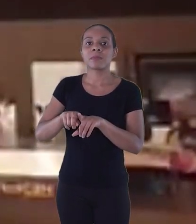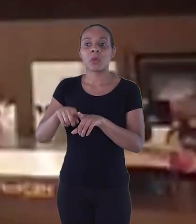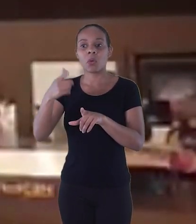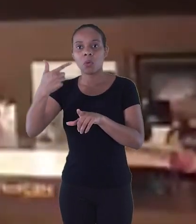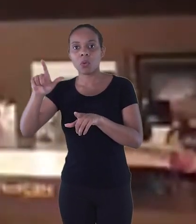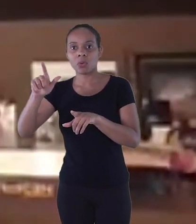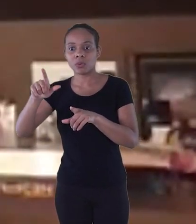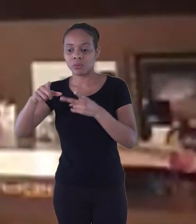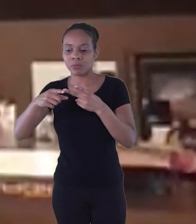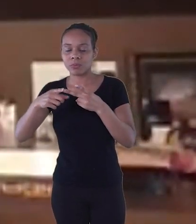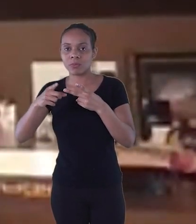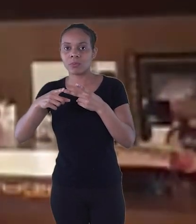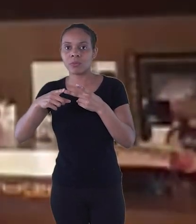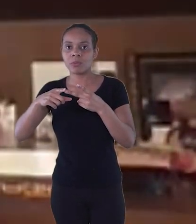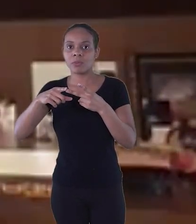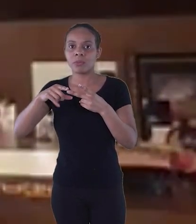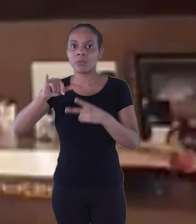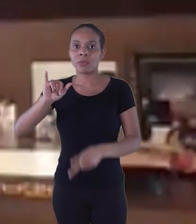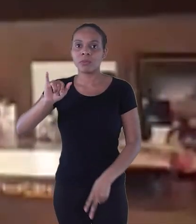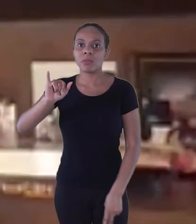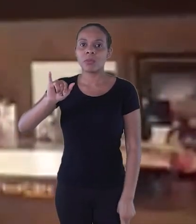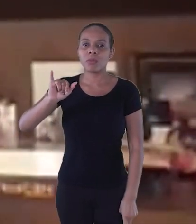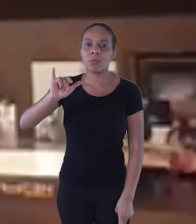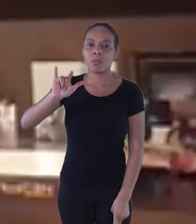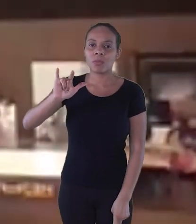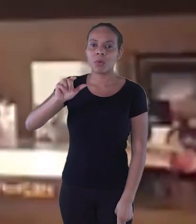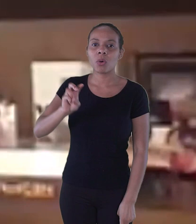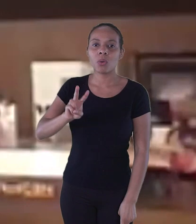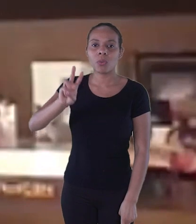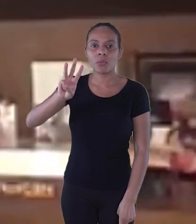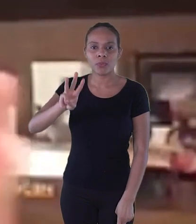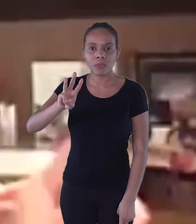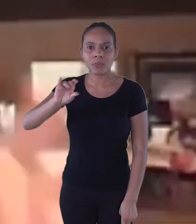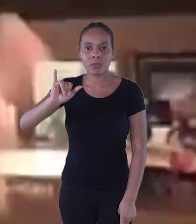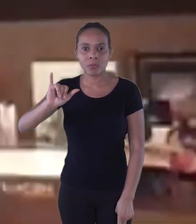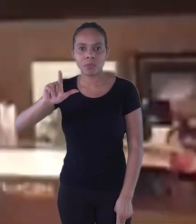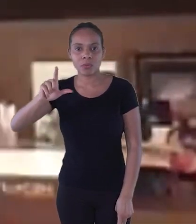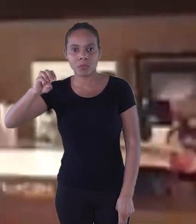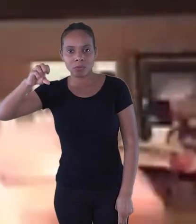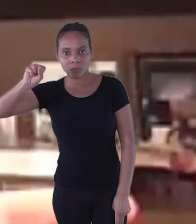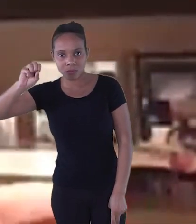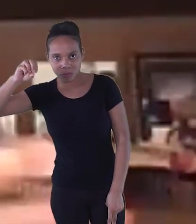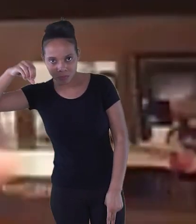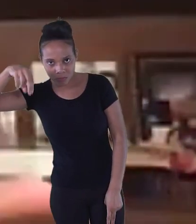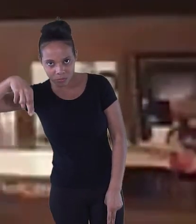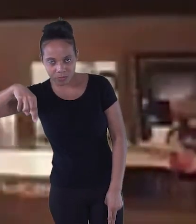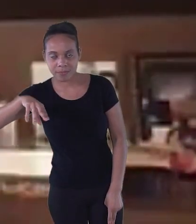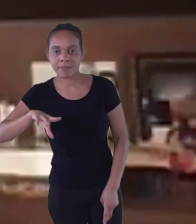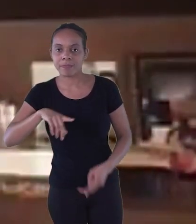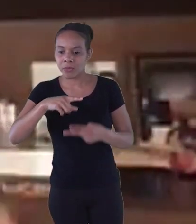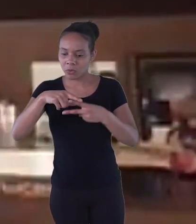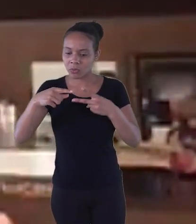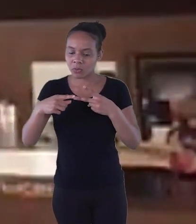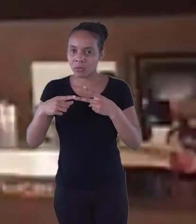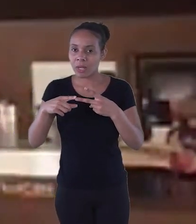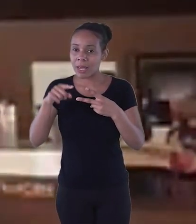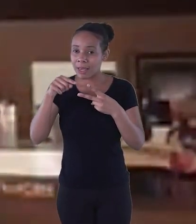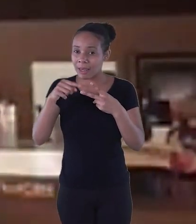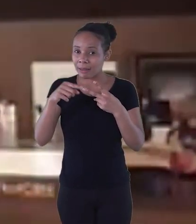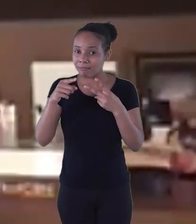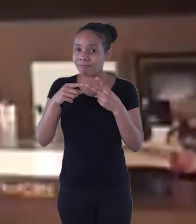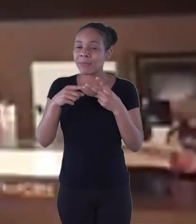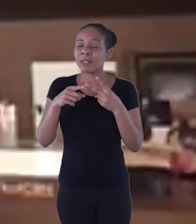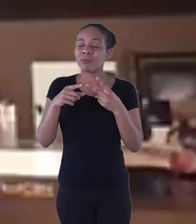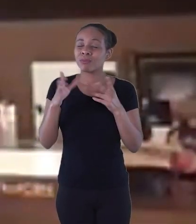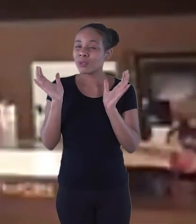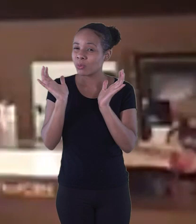critério? O Wilson Simonal tem um caso muito complexo, né? Nós sabemos que, né? Ou seja, mas que é um caso de